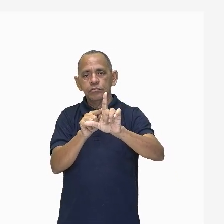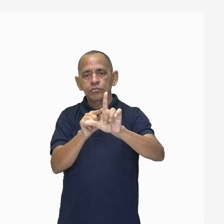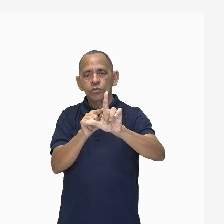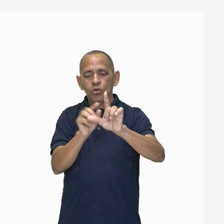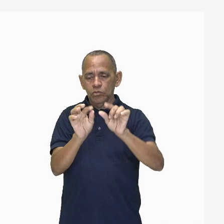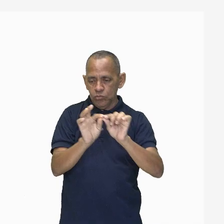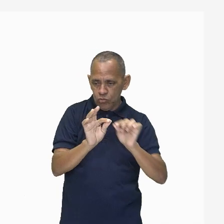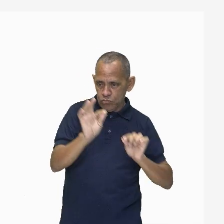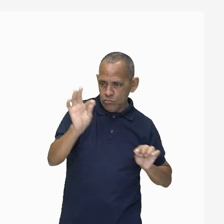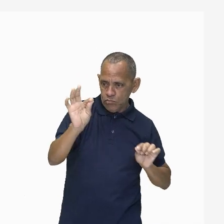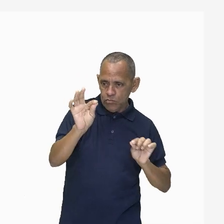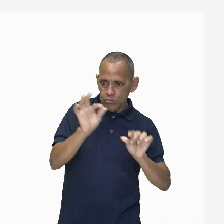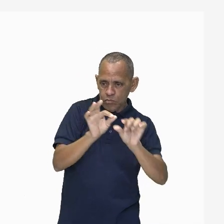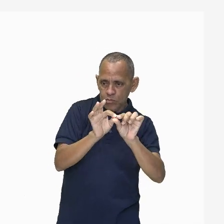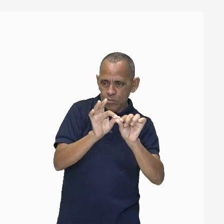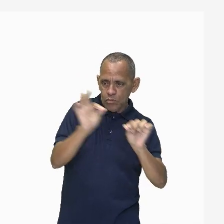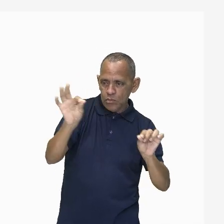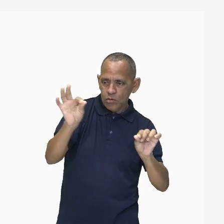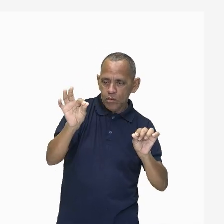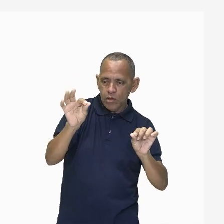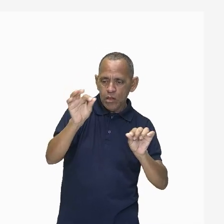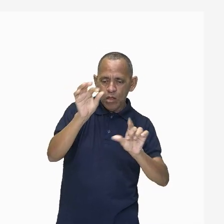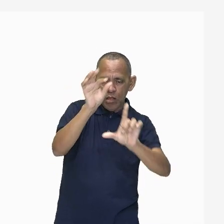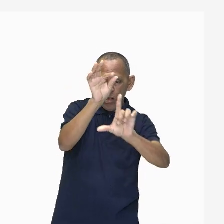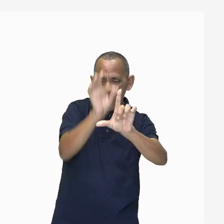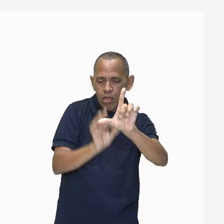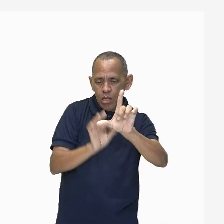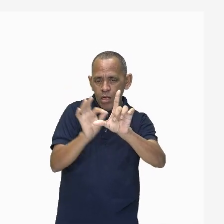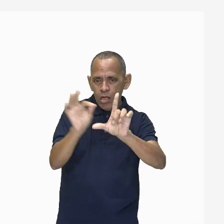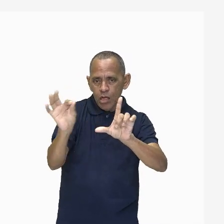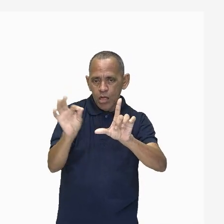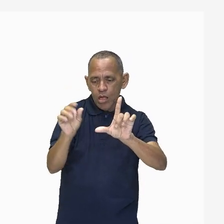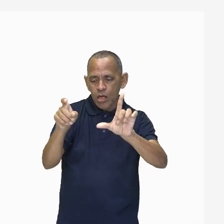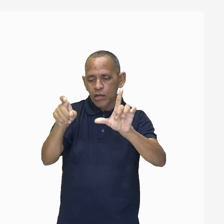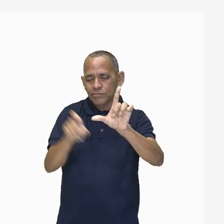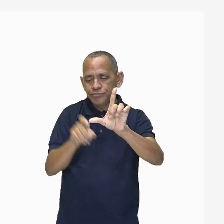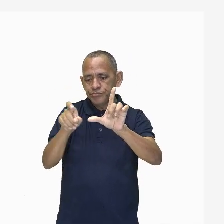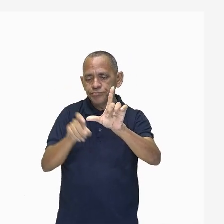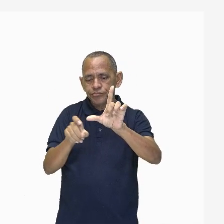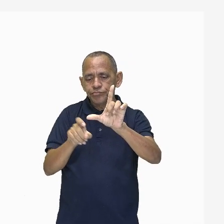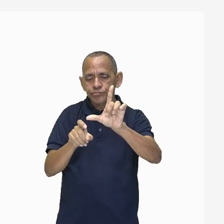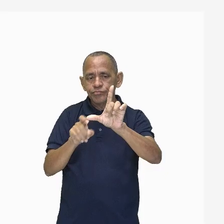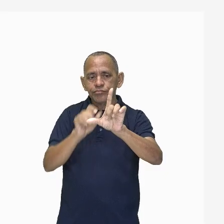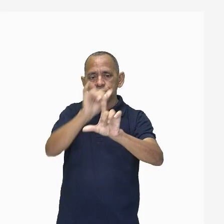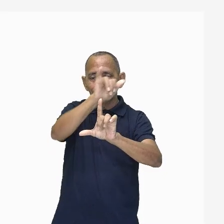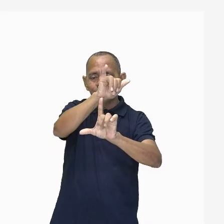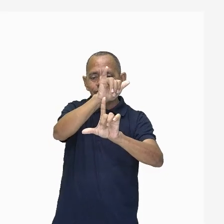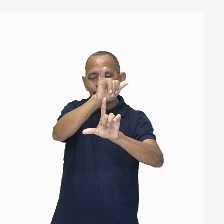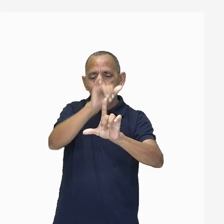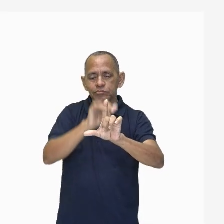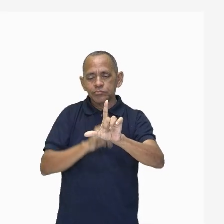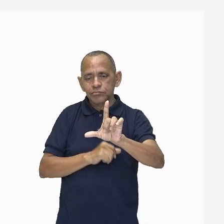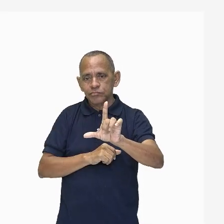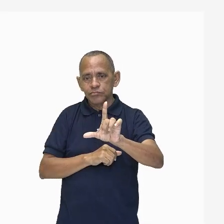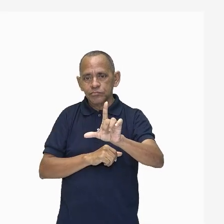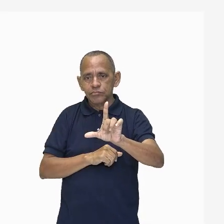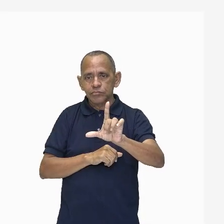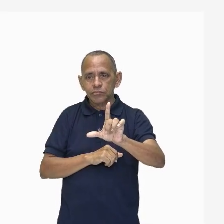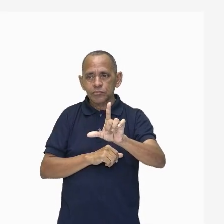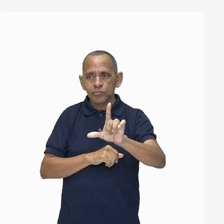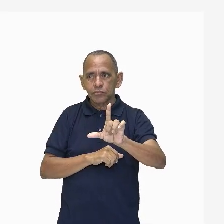da função, nós vamos ter o eixo de x e nós vamos ter o eixo de y. O que